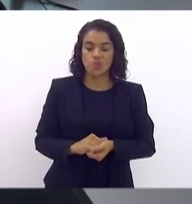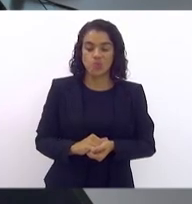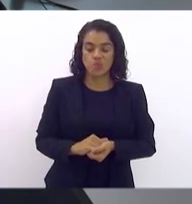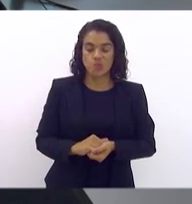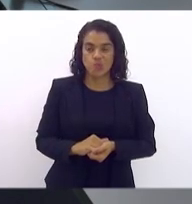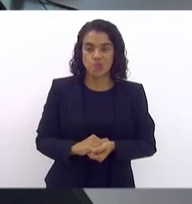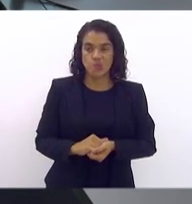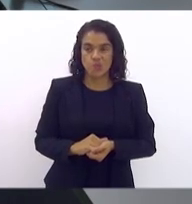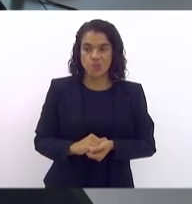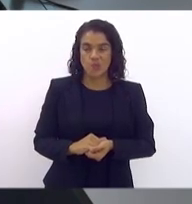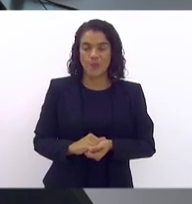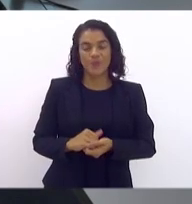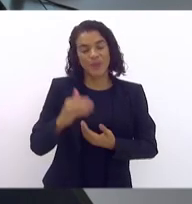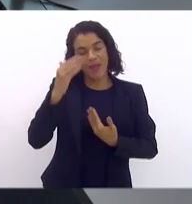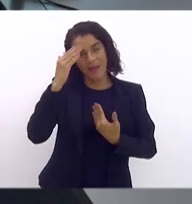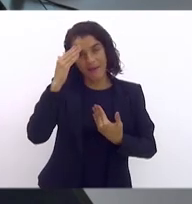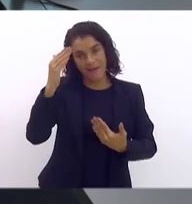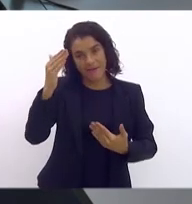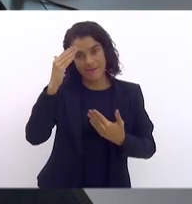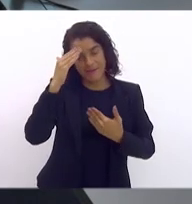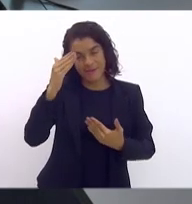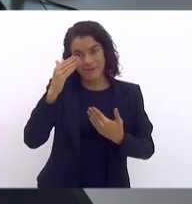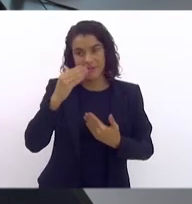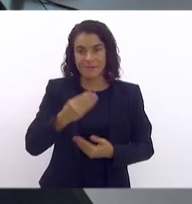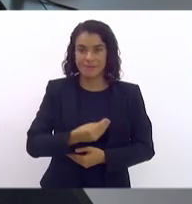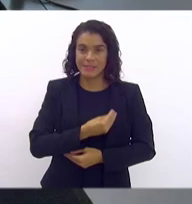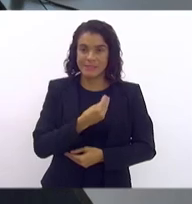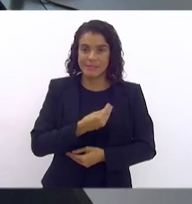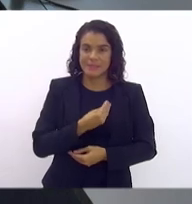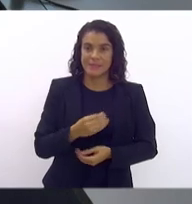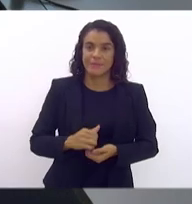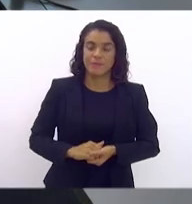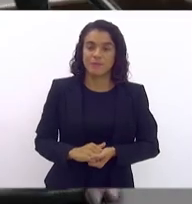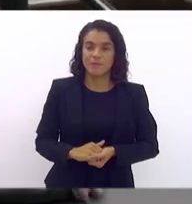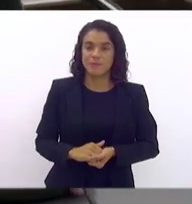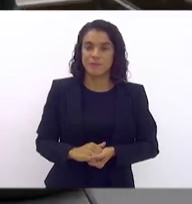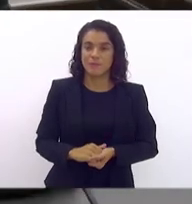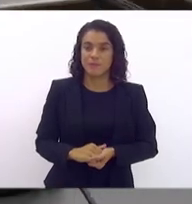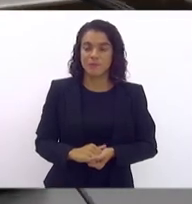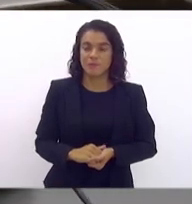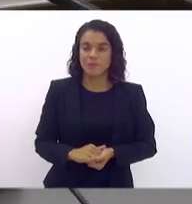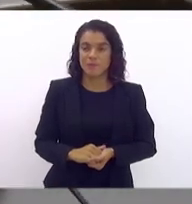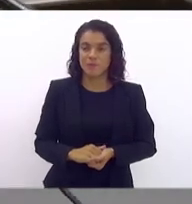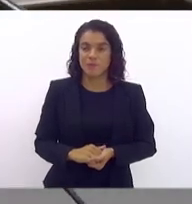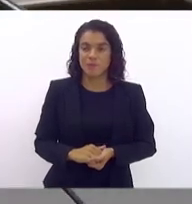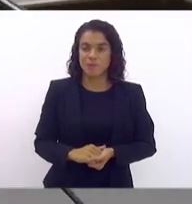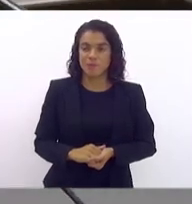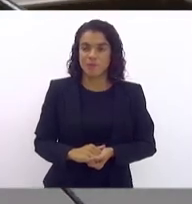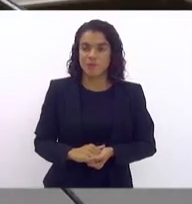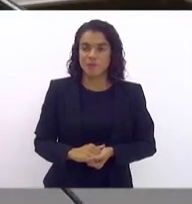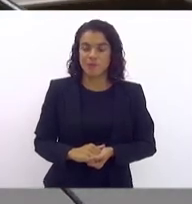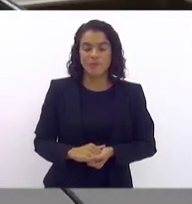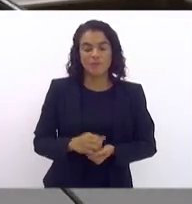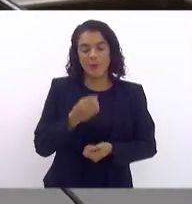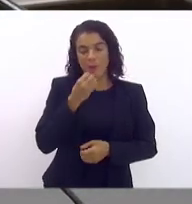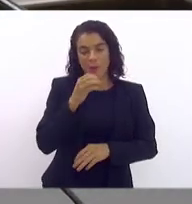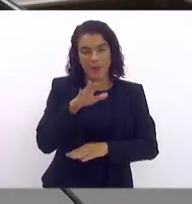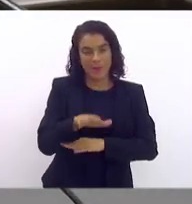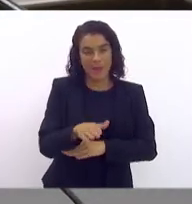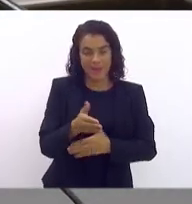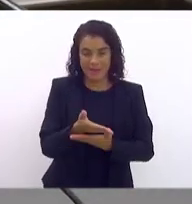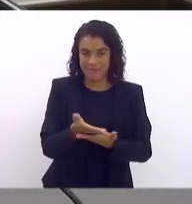prioridade mais uma vez agradecendo a sua presença sim boa tarde a